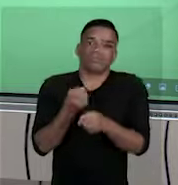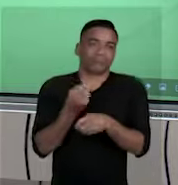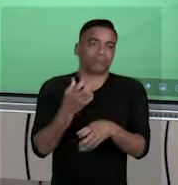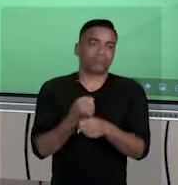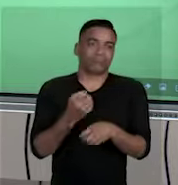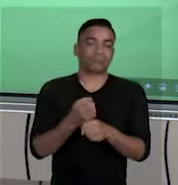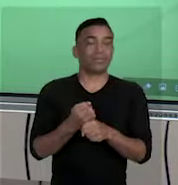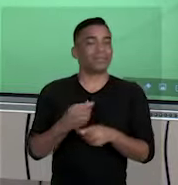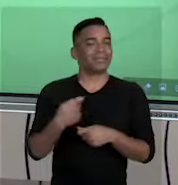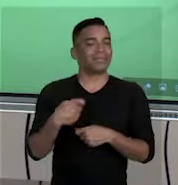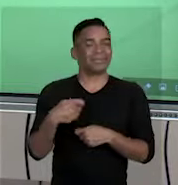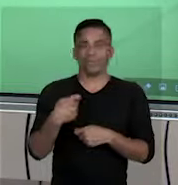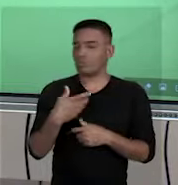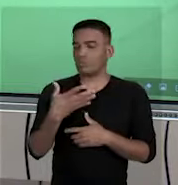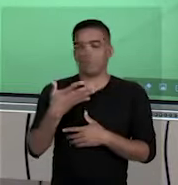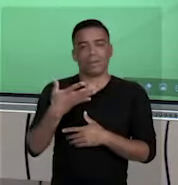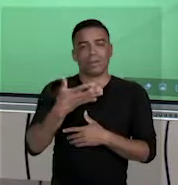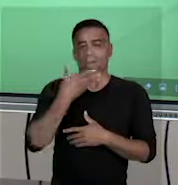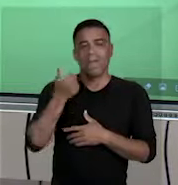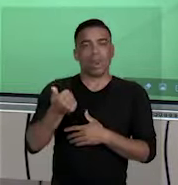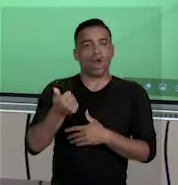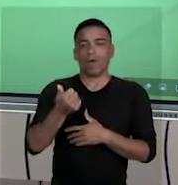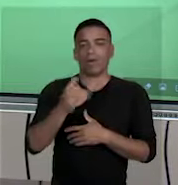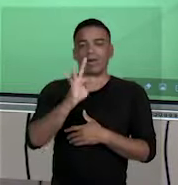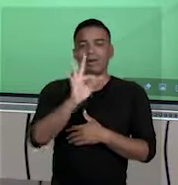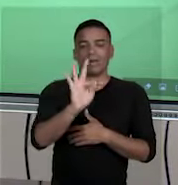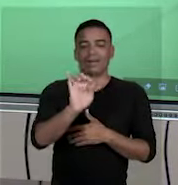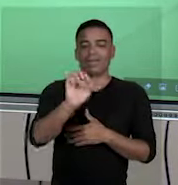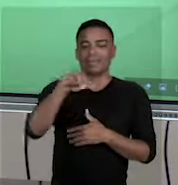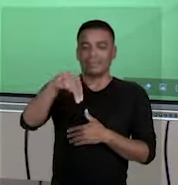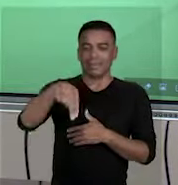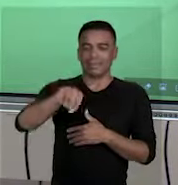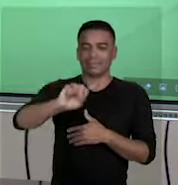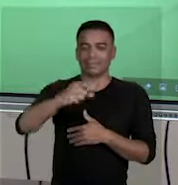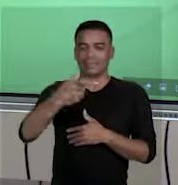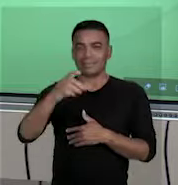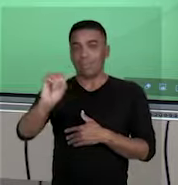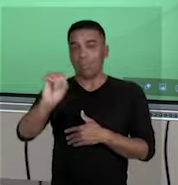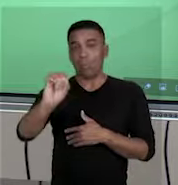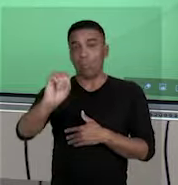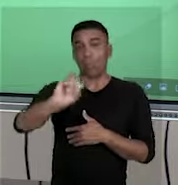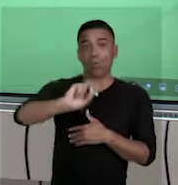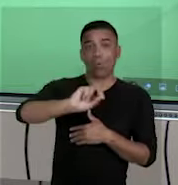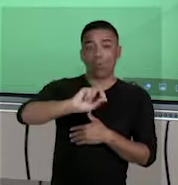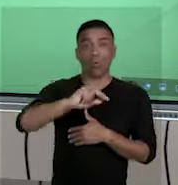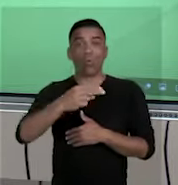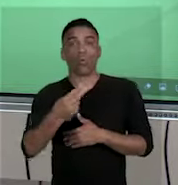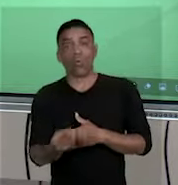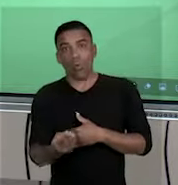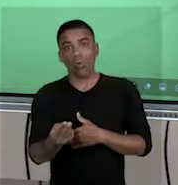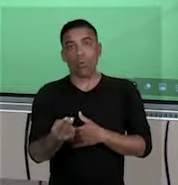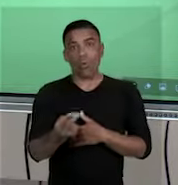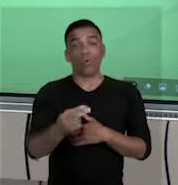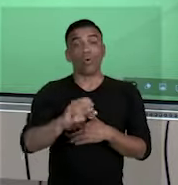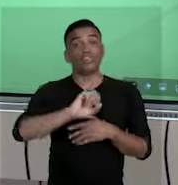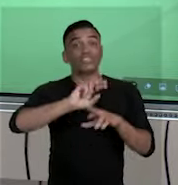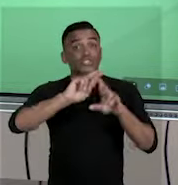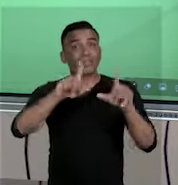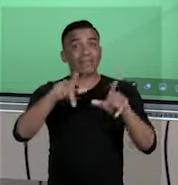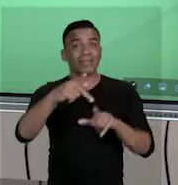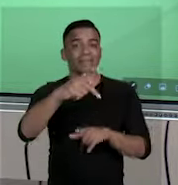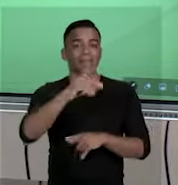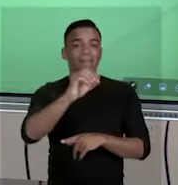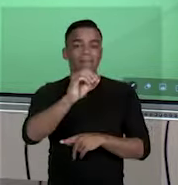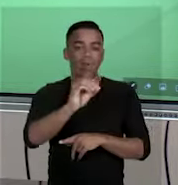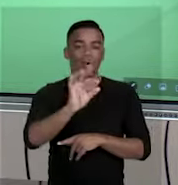termo tensão elétrica ou diferença de potencial e não falar especificamente de voltagem. Voltagem é o que a gente vai medir, é a forma como